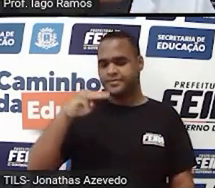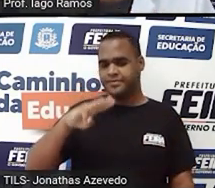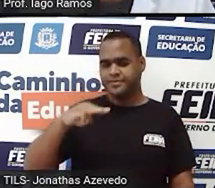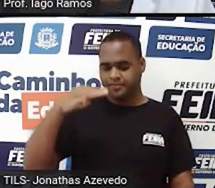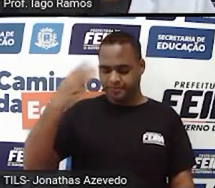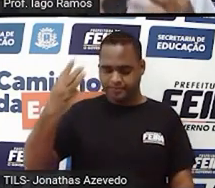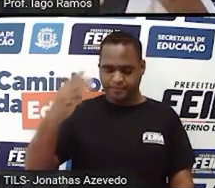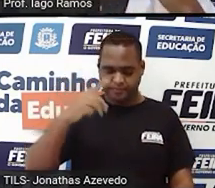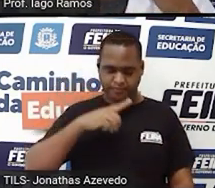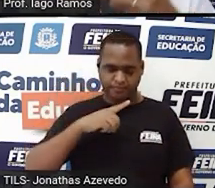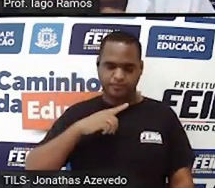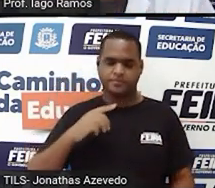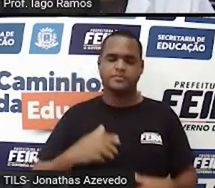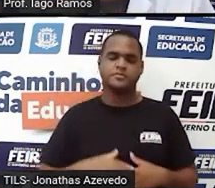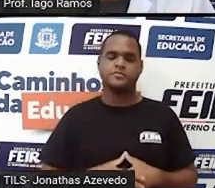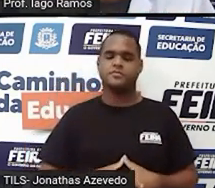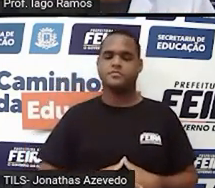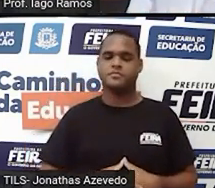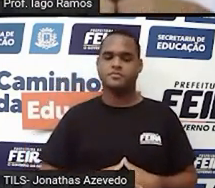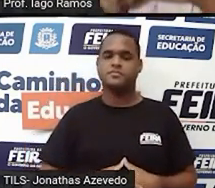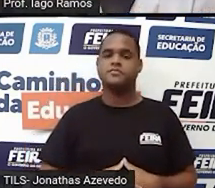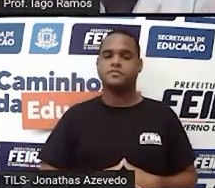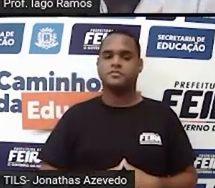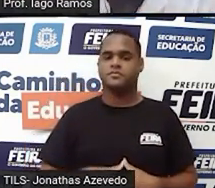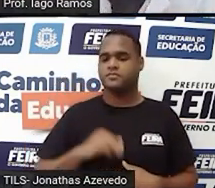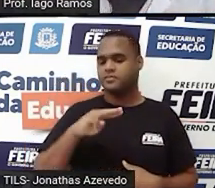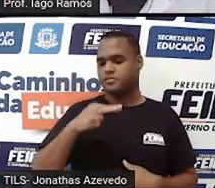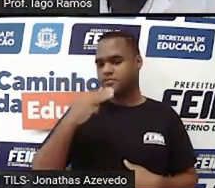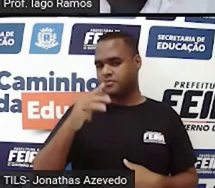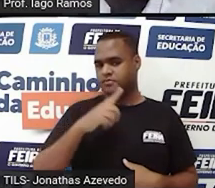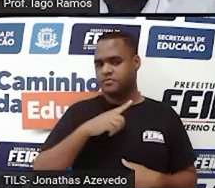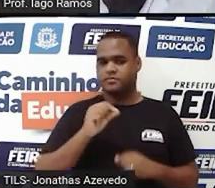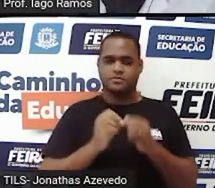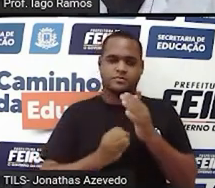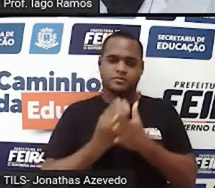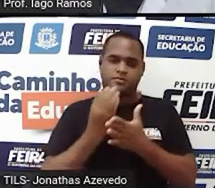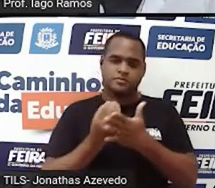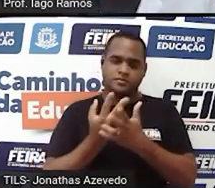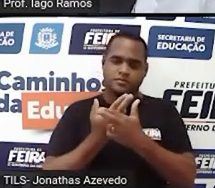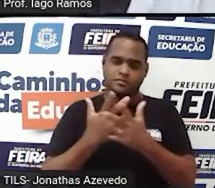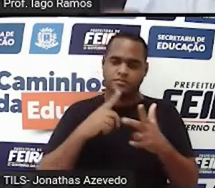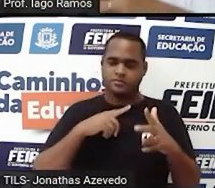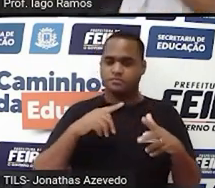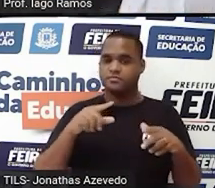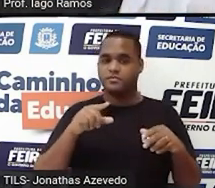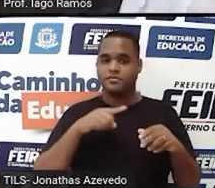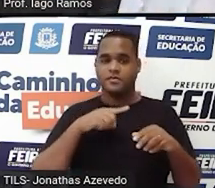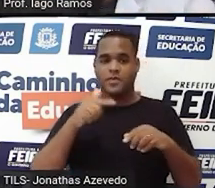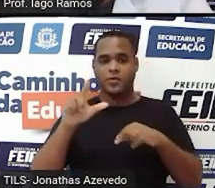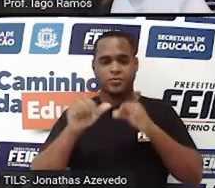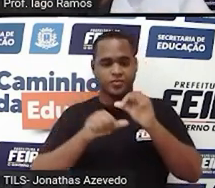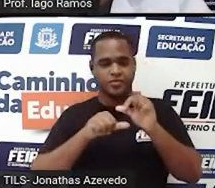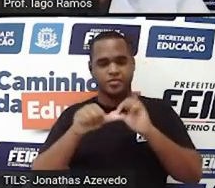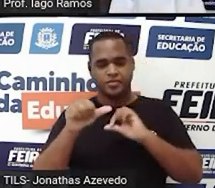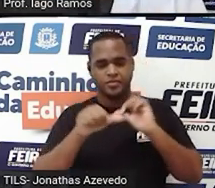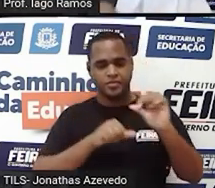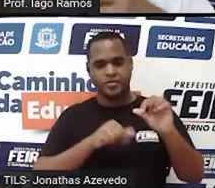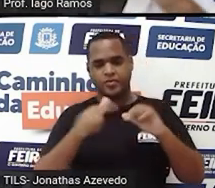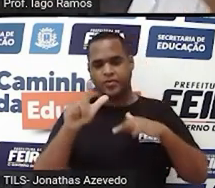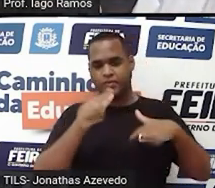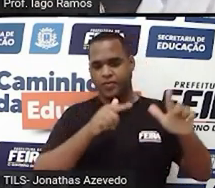tá e desse metro cúbico surgem outras surgem os múltiplos